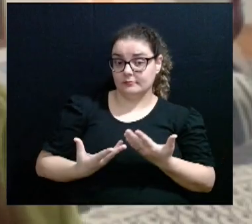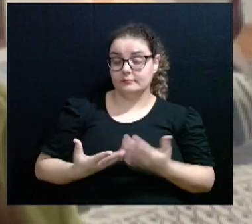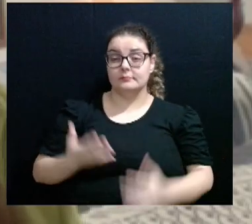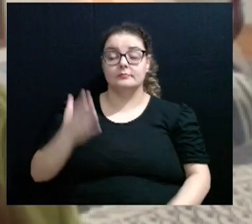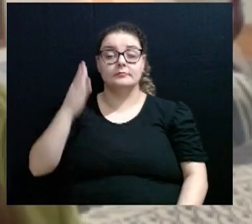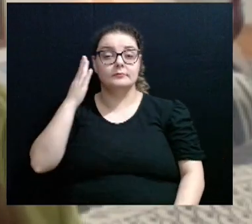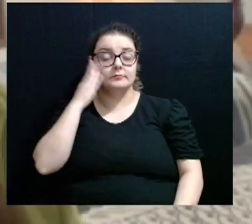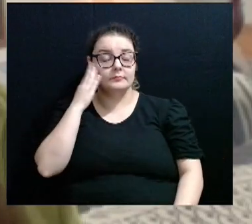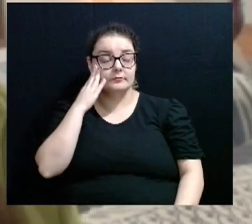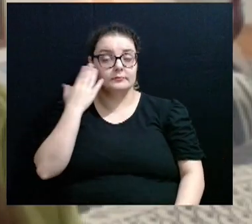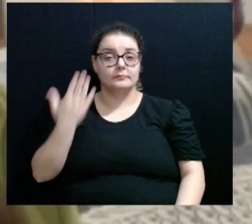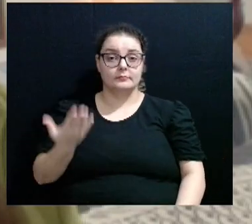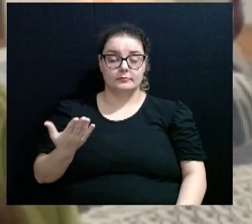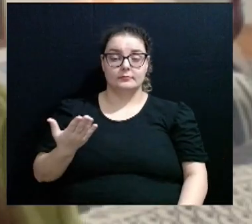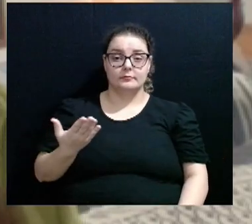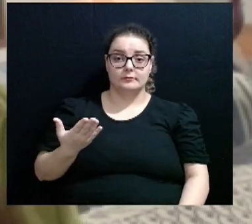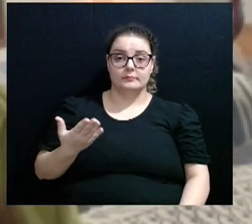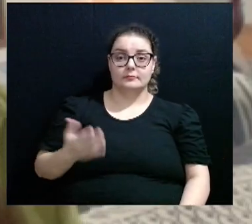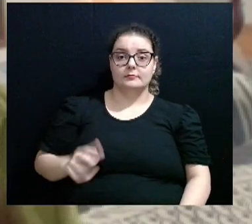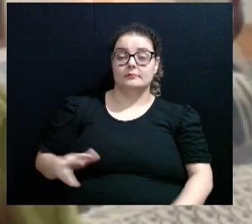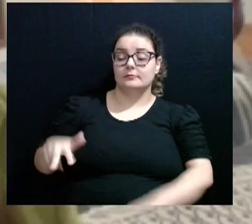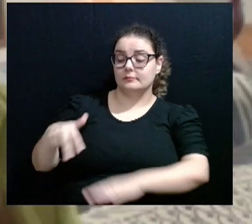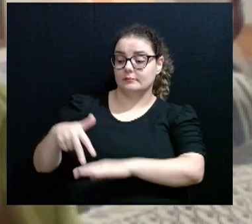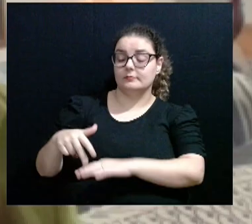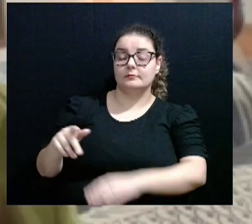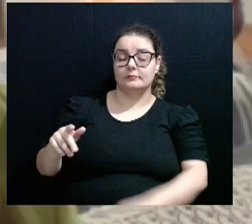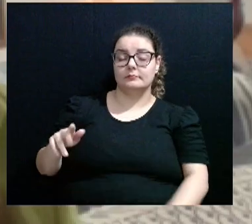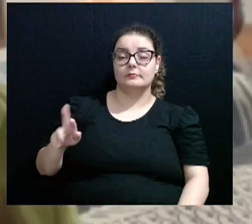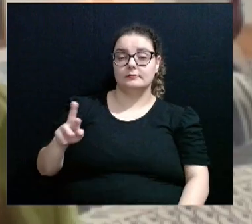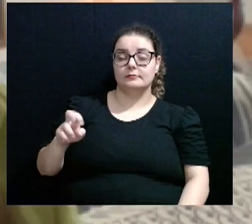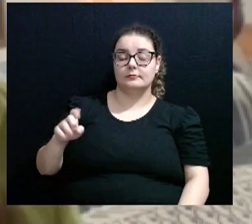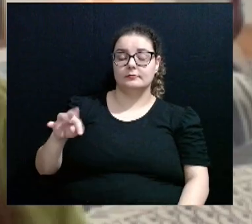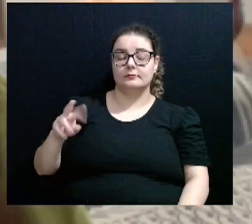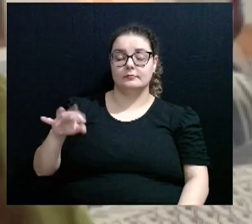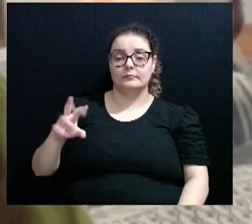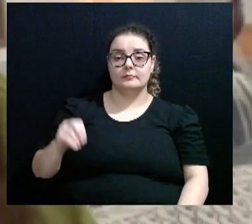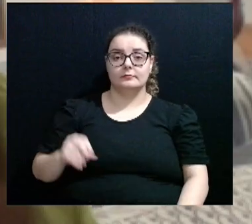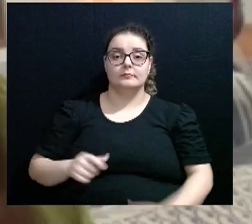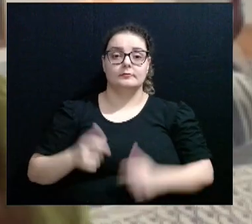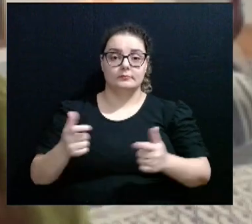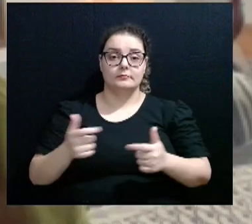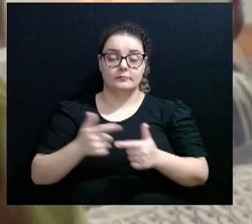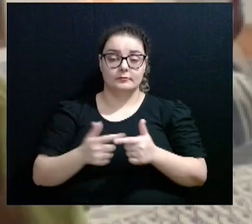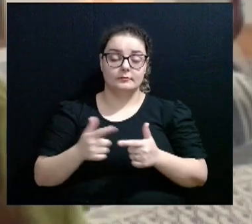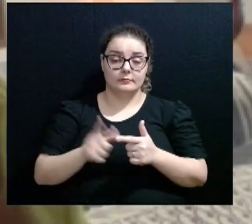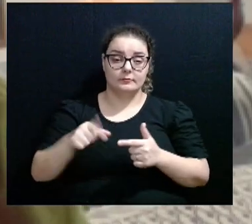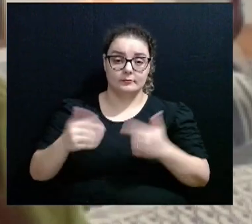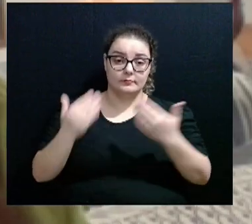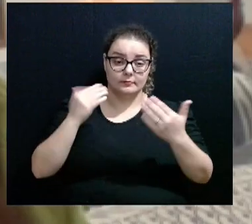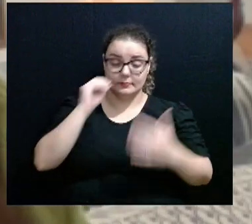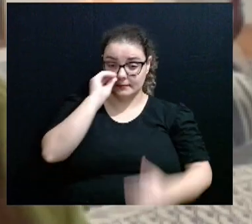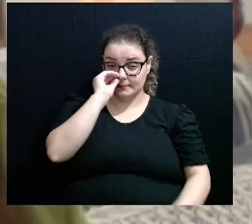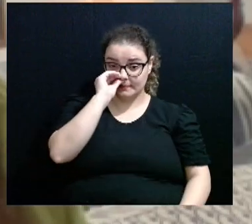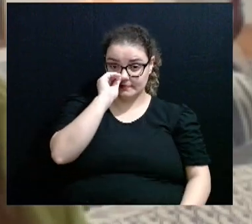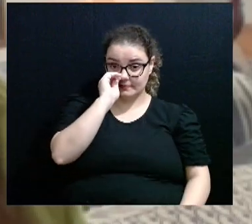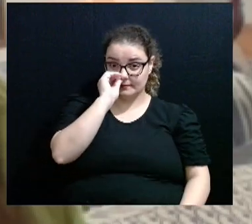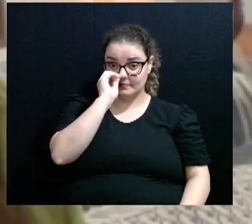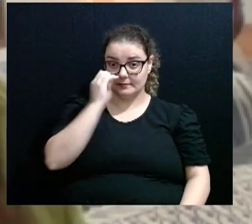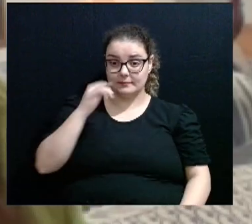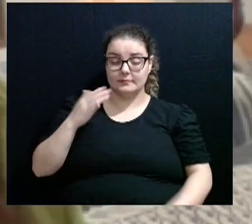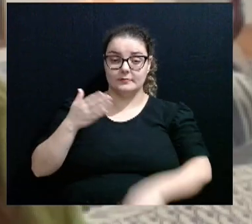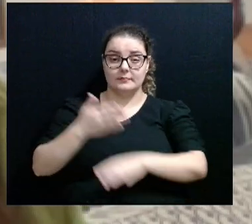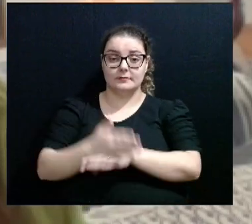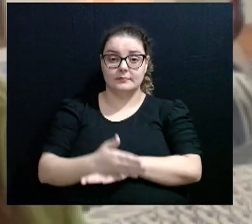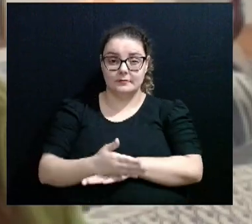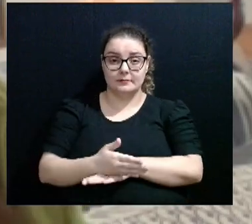britânico Bertrand Russell fala que uma das maiores causas de infelicidade é a comparação. Então, se eu entro no Instagram e eu fico me comparando e